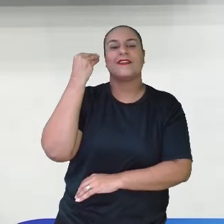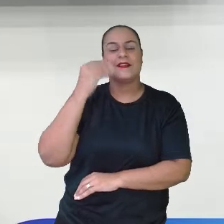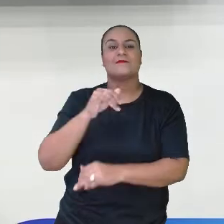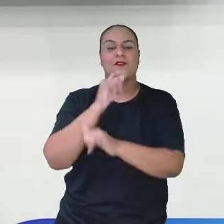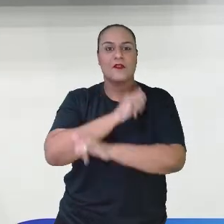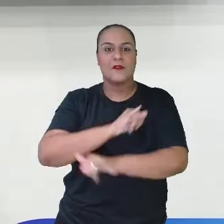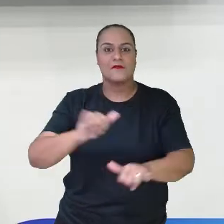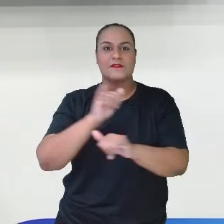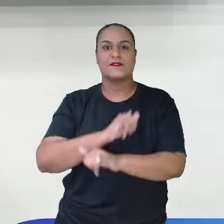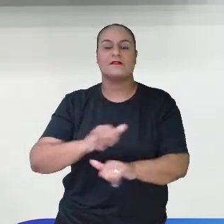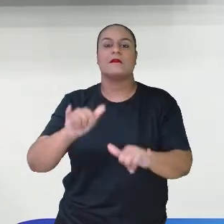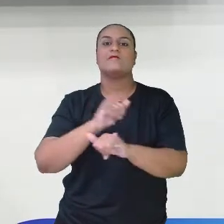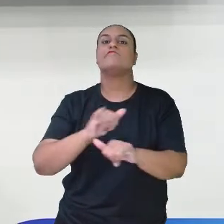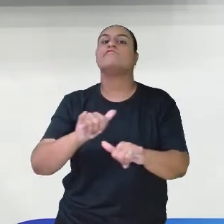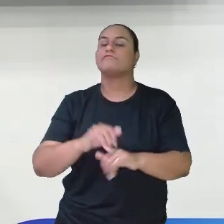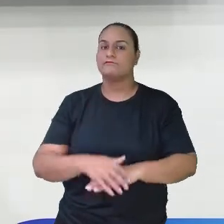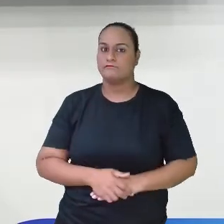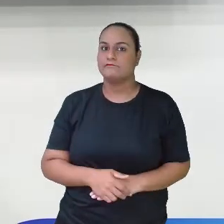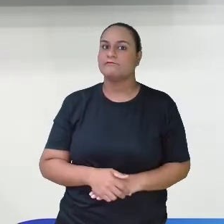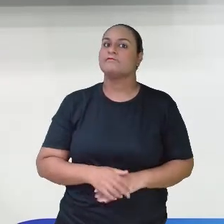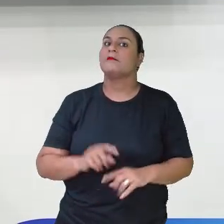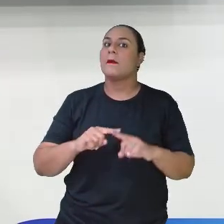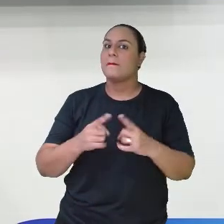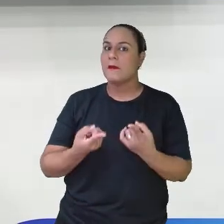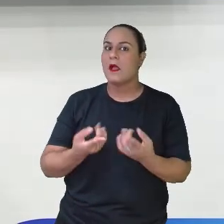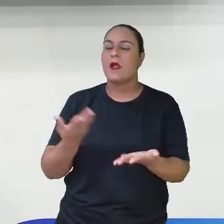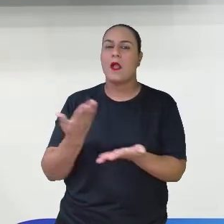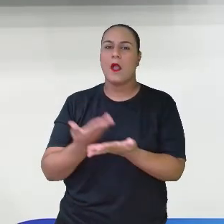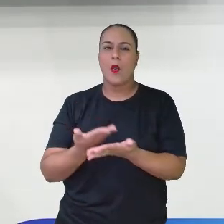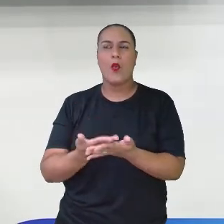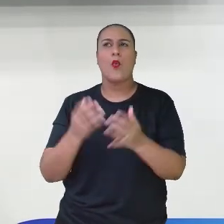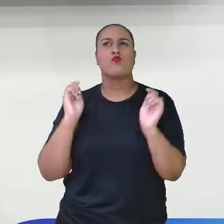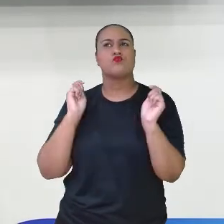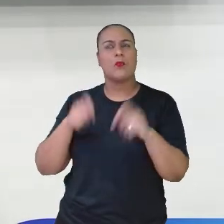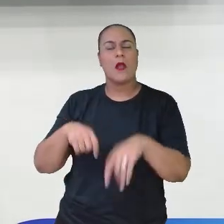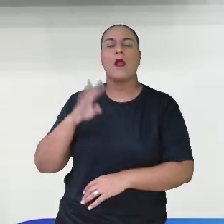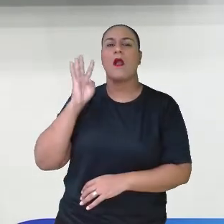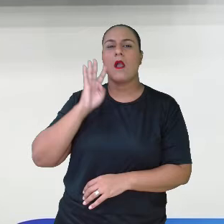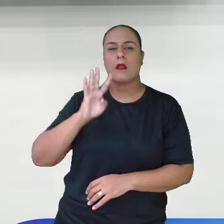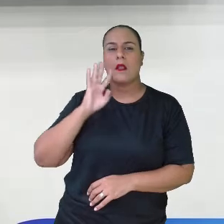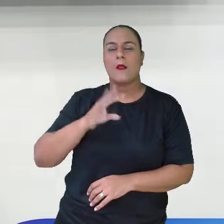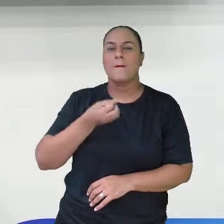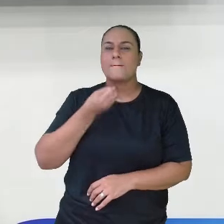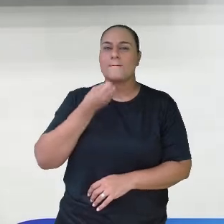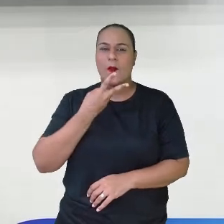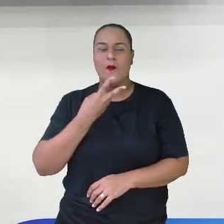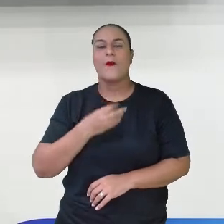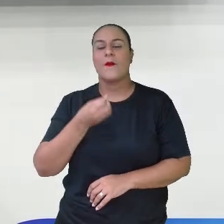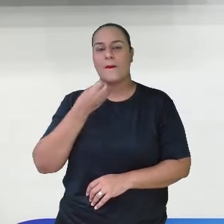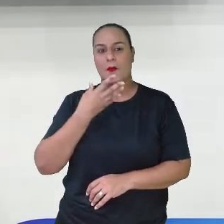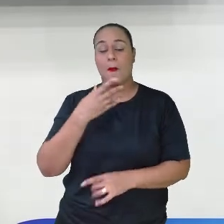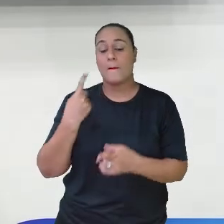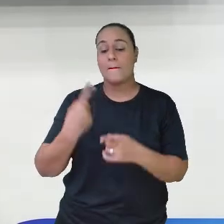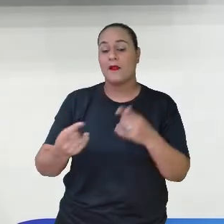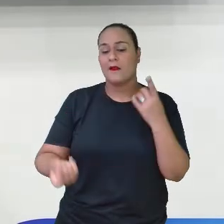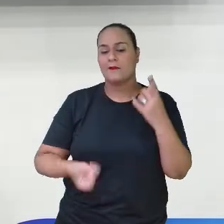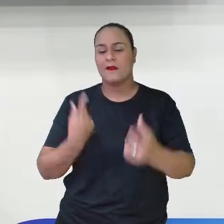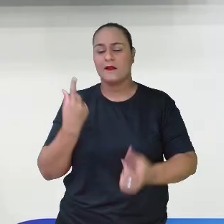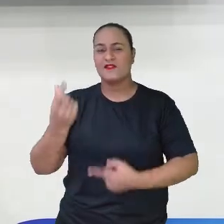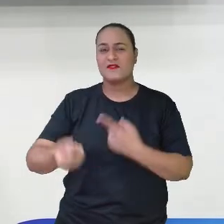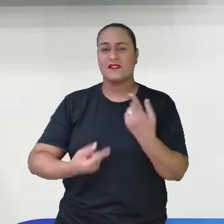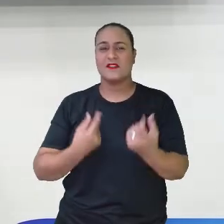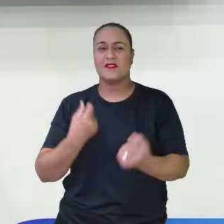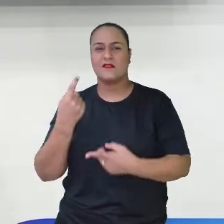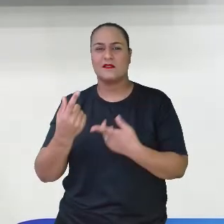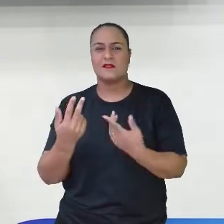aqui essa aula que ela possa ser boa, que ela possa existir, que ela ande, agilize. Porque às vezes a gente chega assim